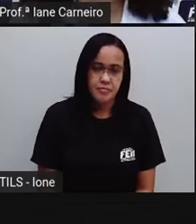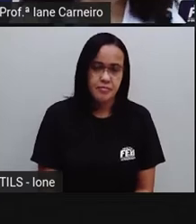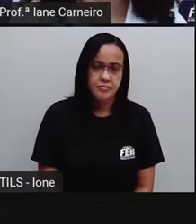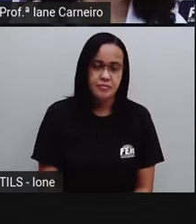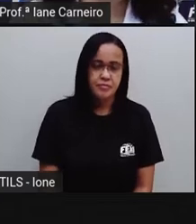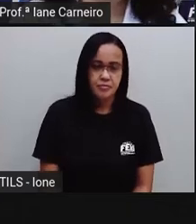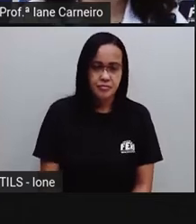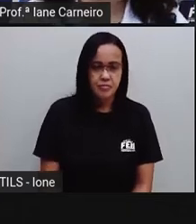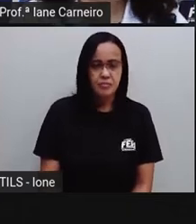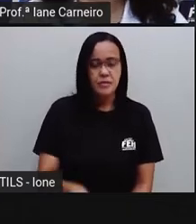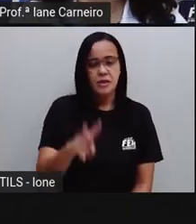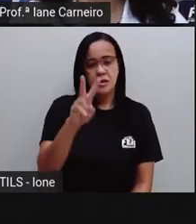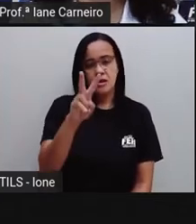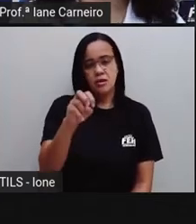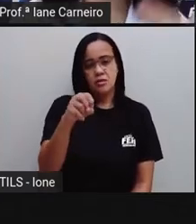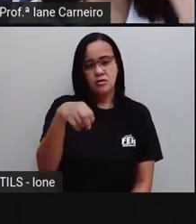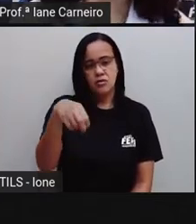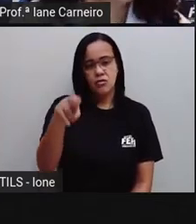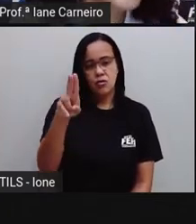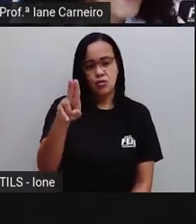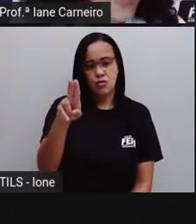eu vou